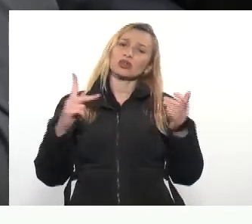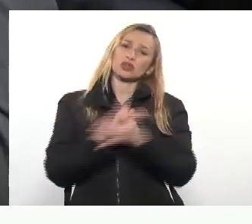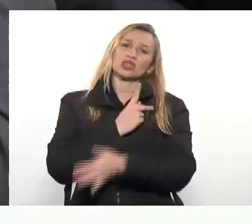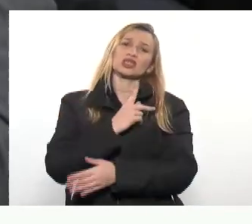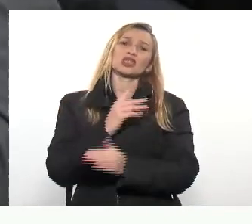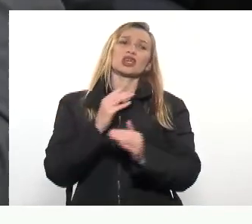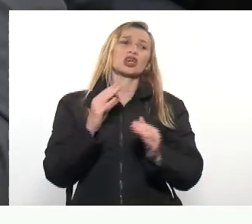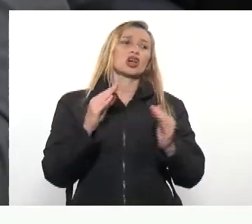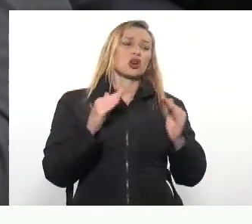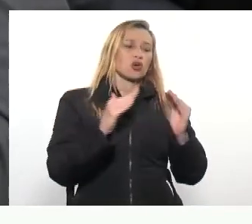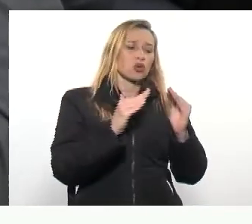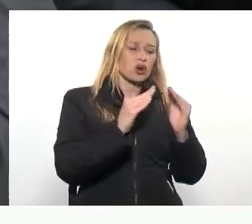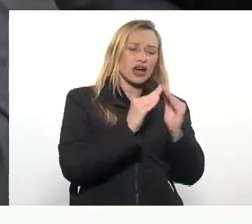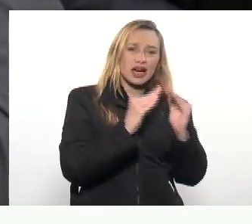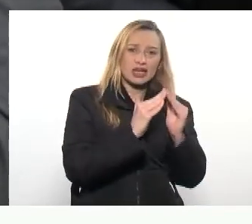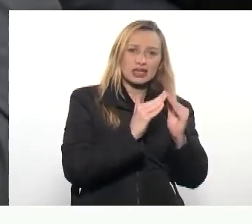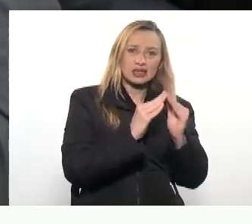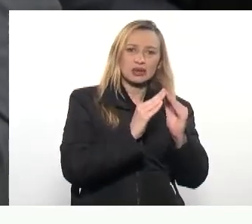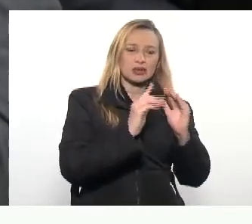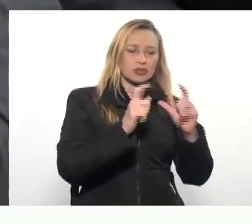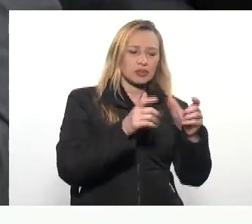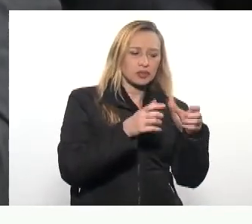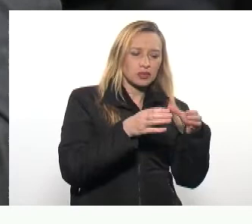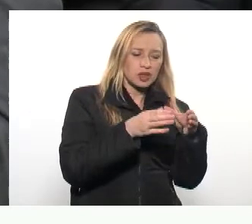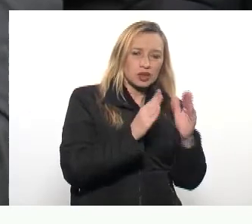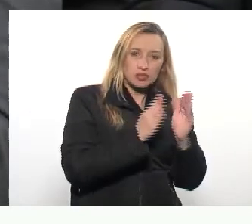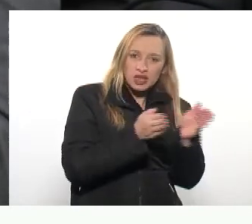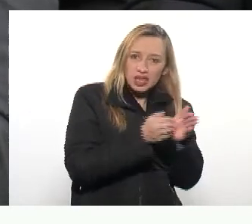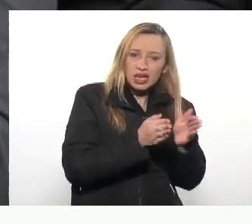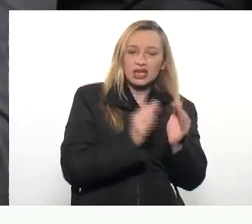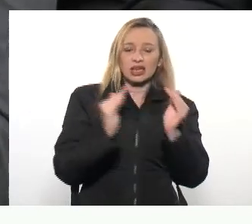imóvel e do número de pessoas, né, que está associado à renda,